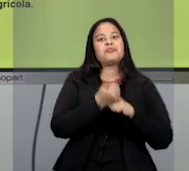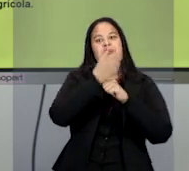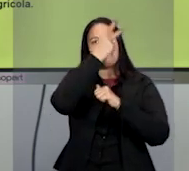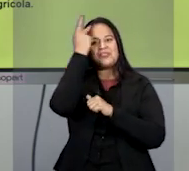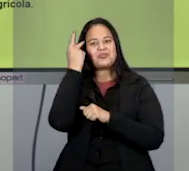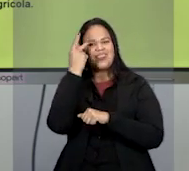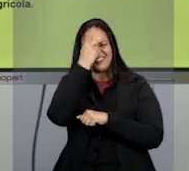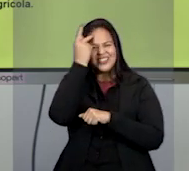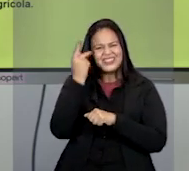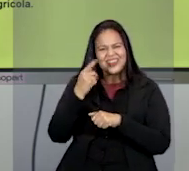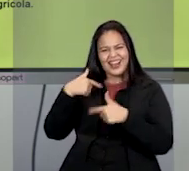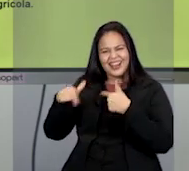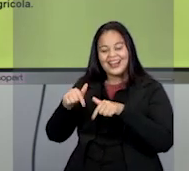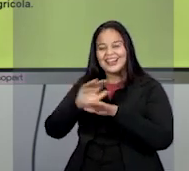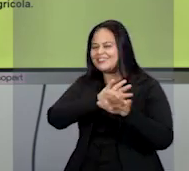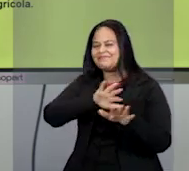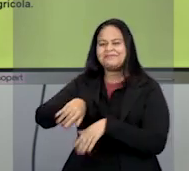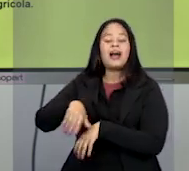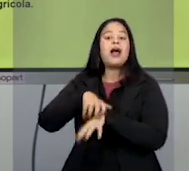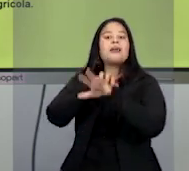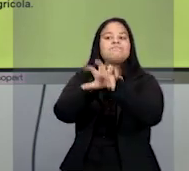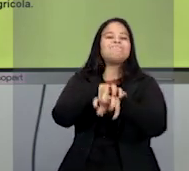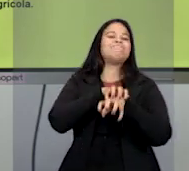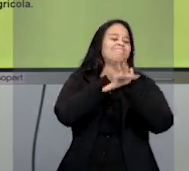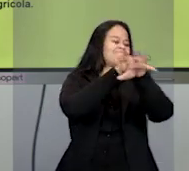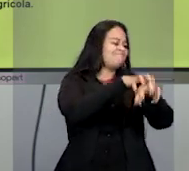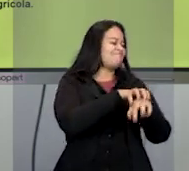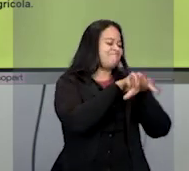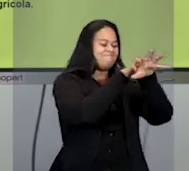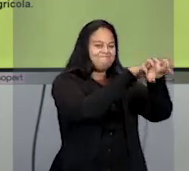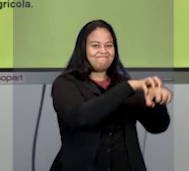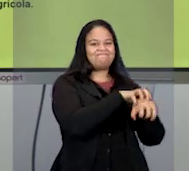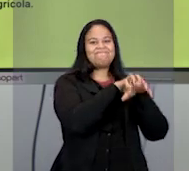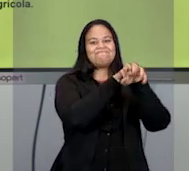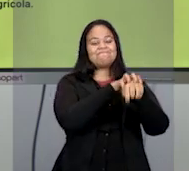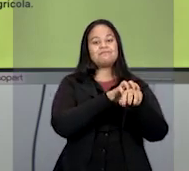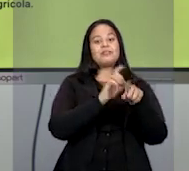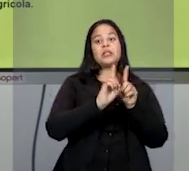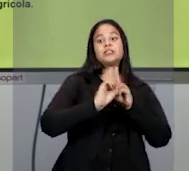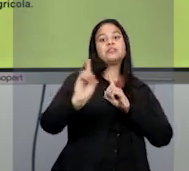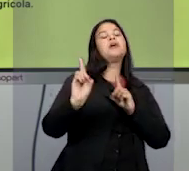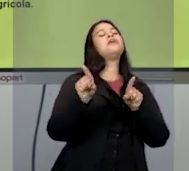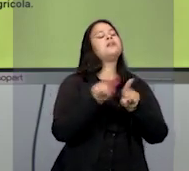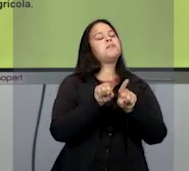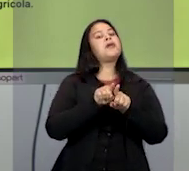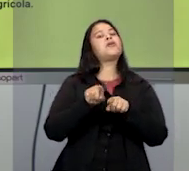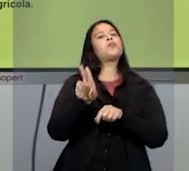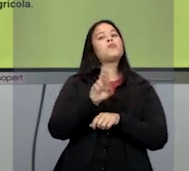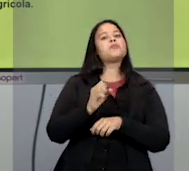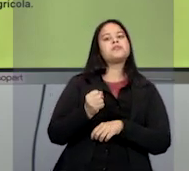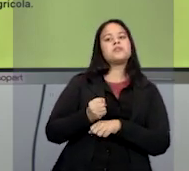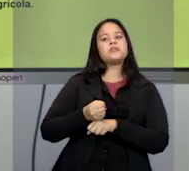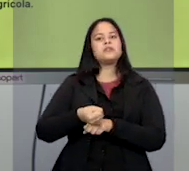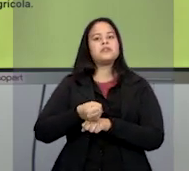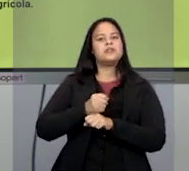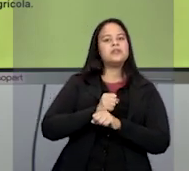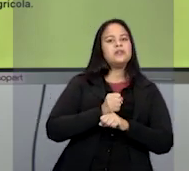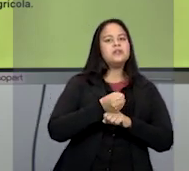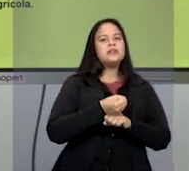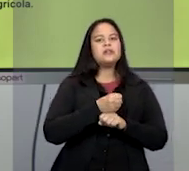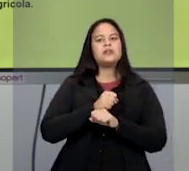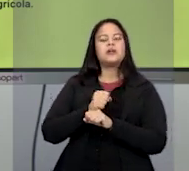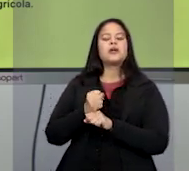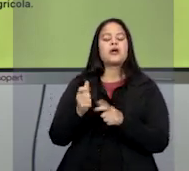no sentido, tem máquinas que muitas vezes são controladas dentro de cabines, até a distância, ou seja, justamente para essa produção em massa, essa